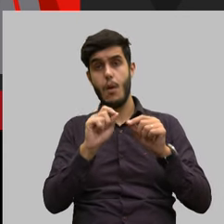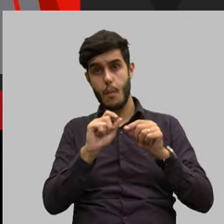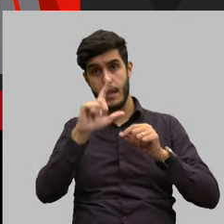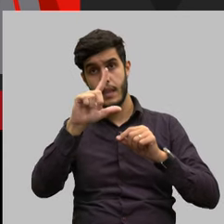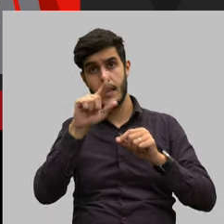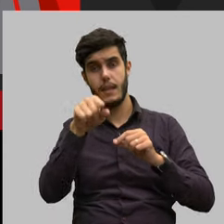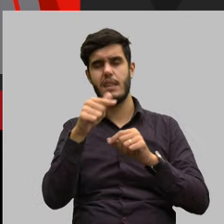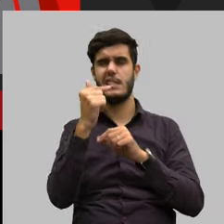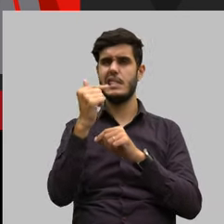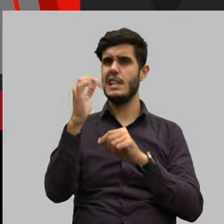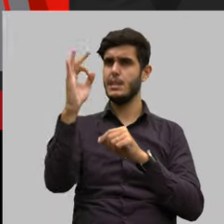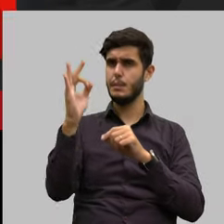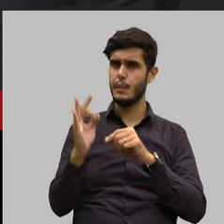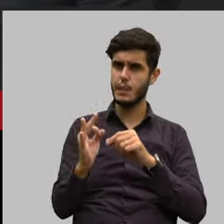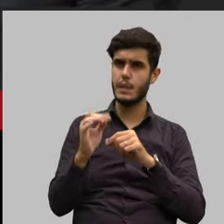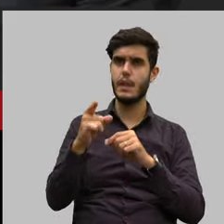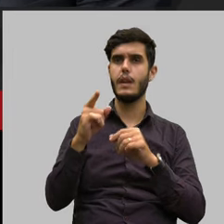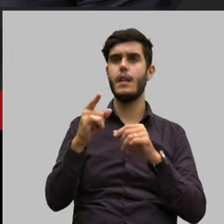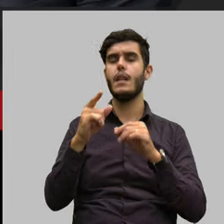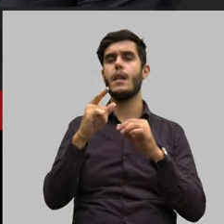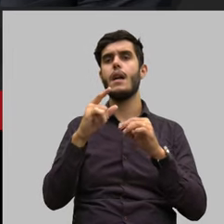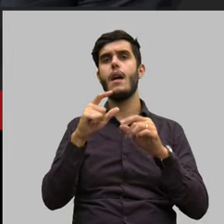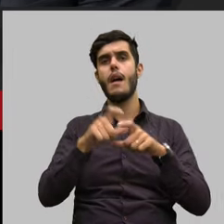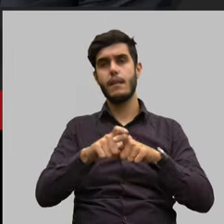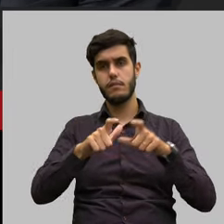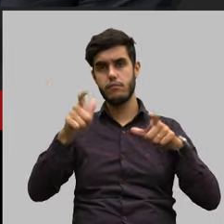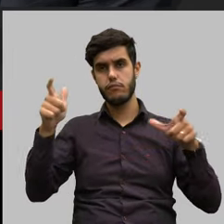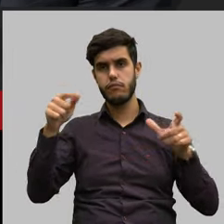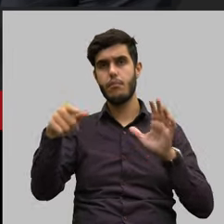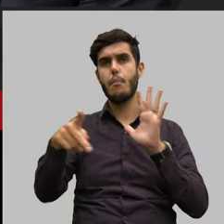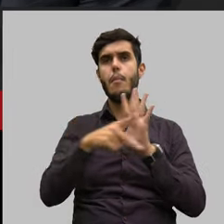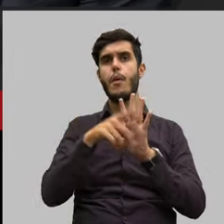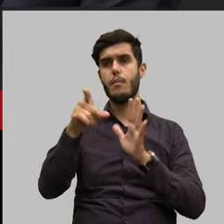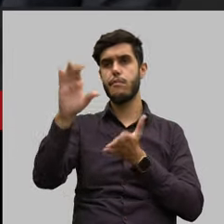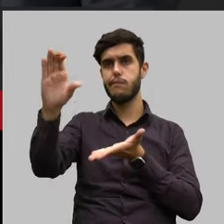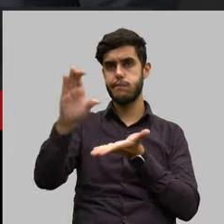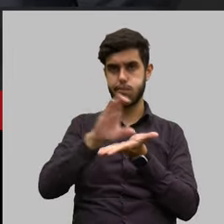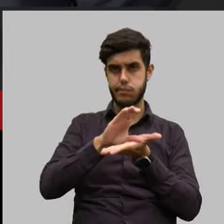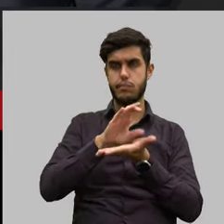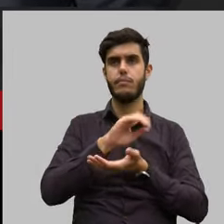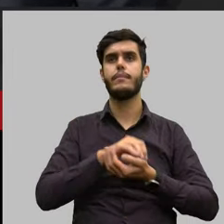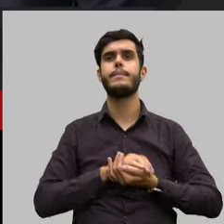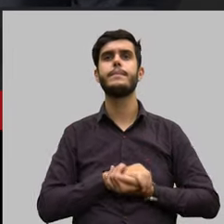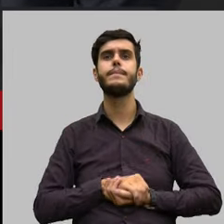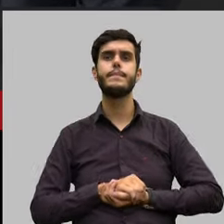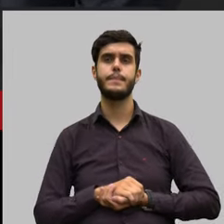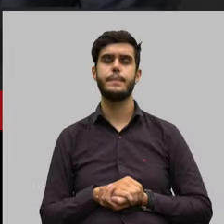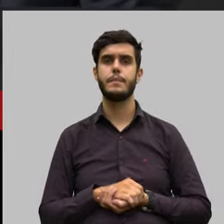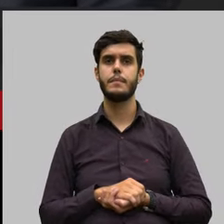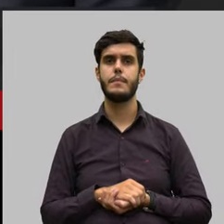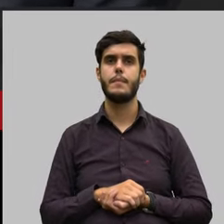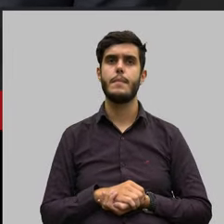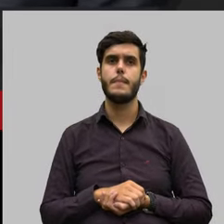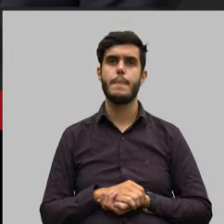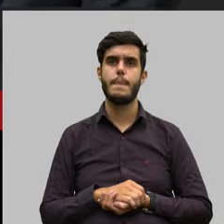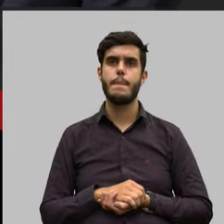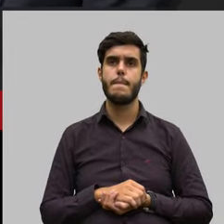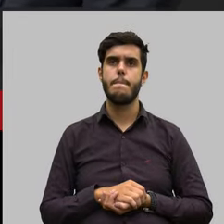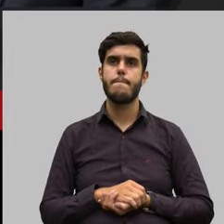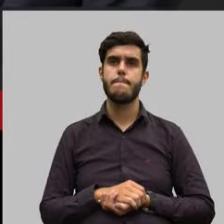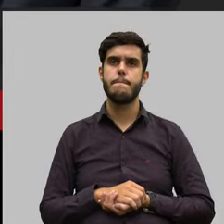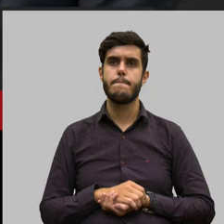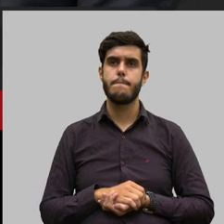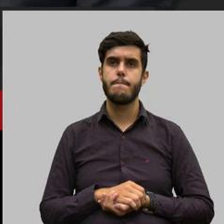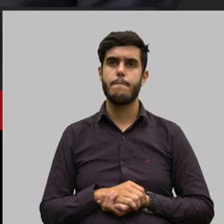7% do crescimento da receita evoluindo agora eu trago eh alguns